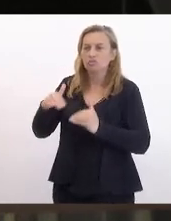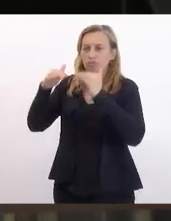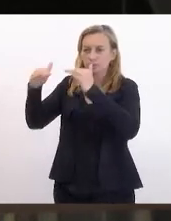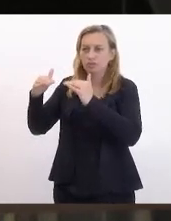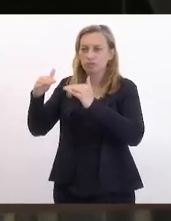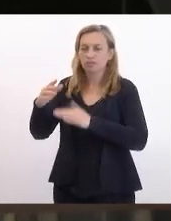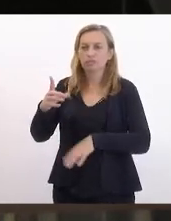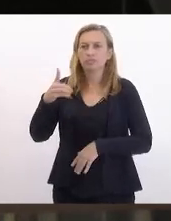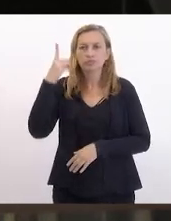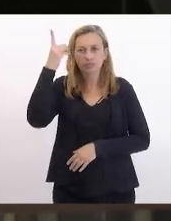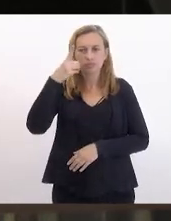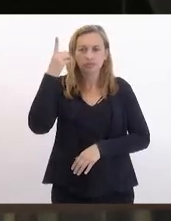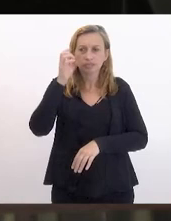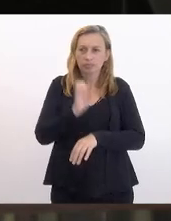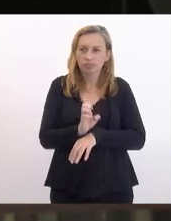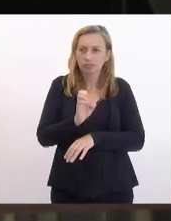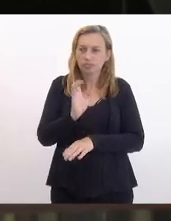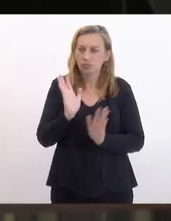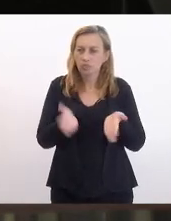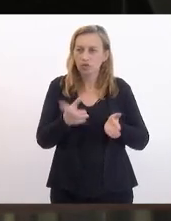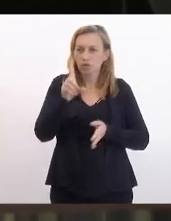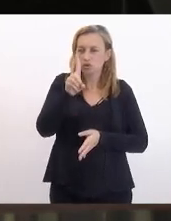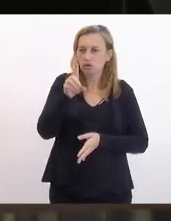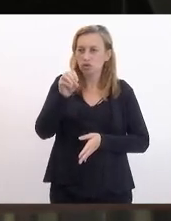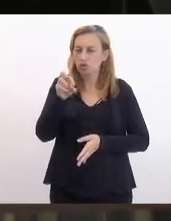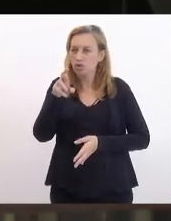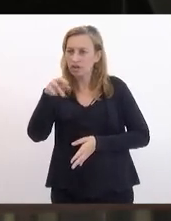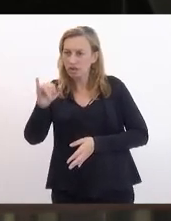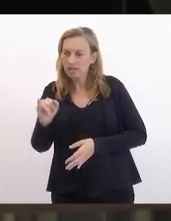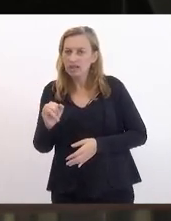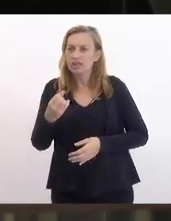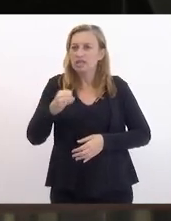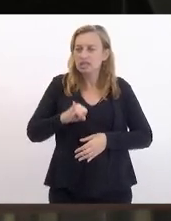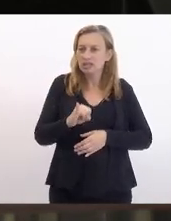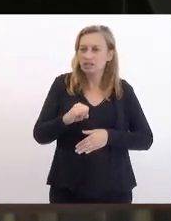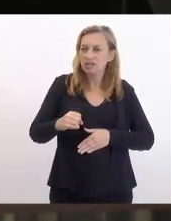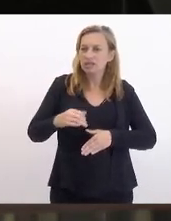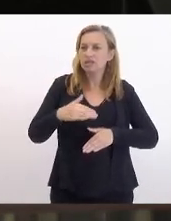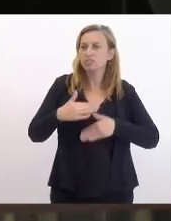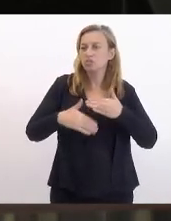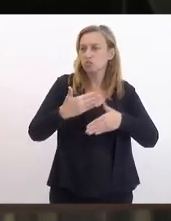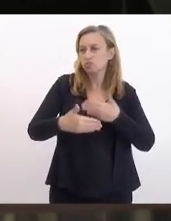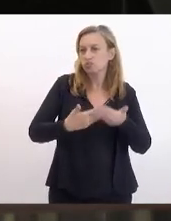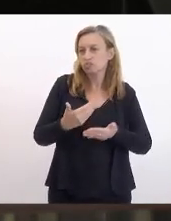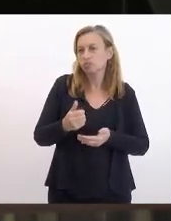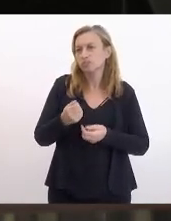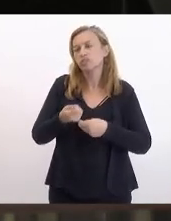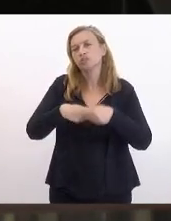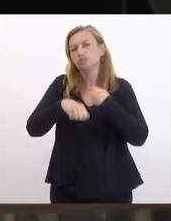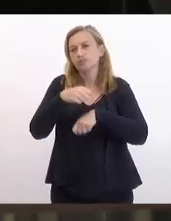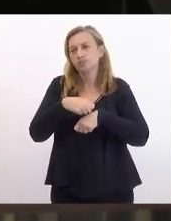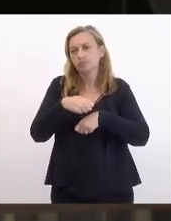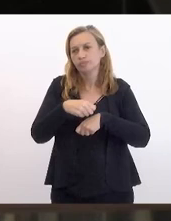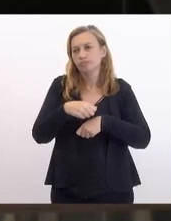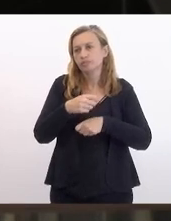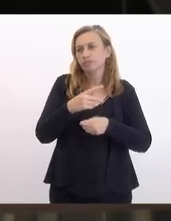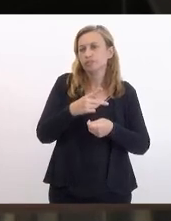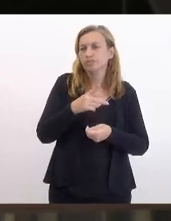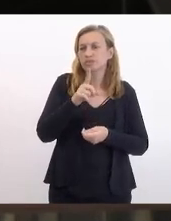de deputado estadual hoje Dória que se estivessem processo administrativo disciplinar